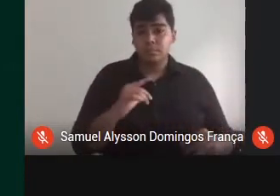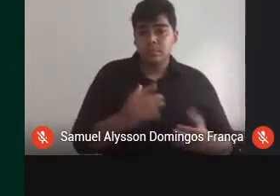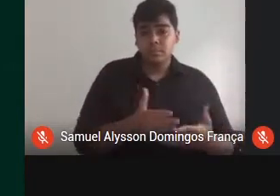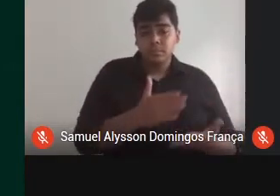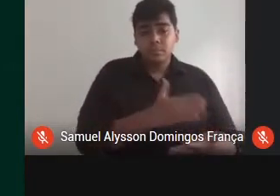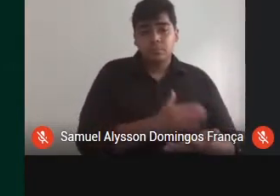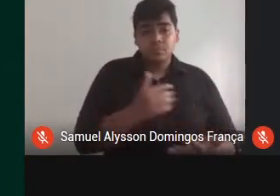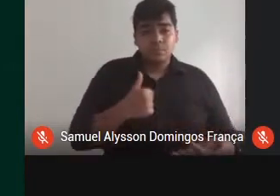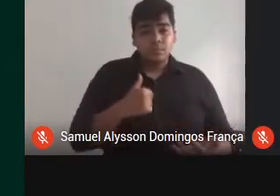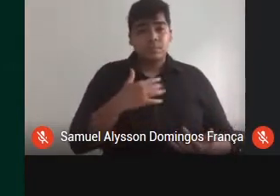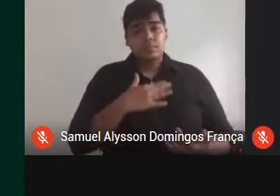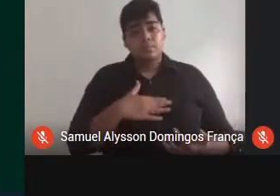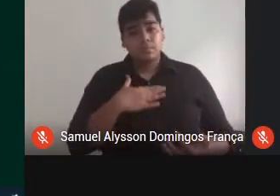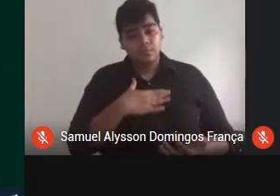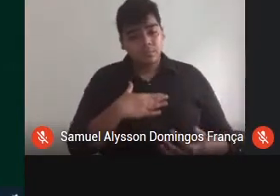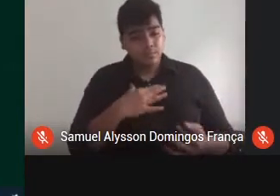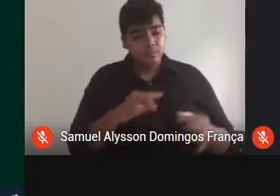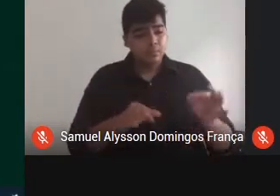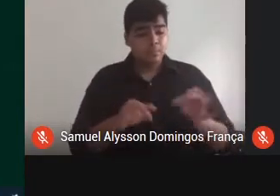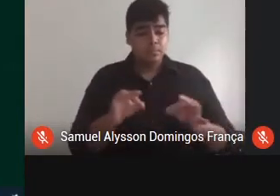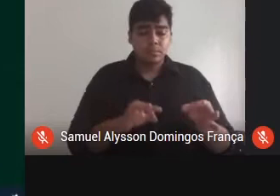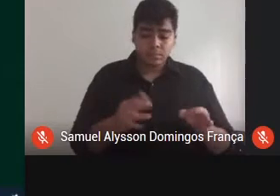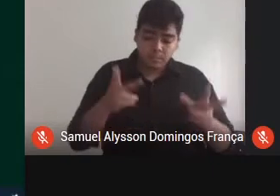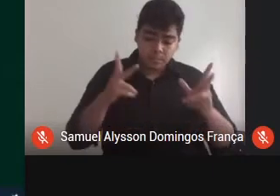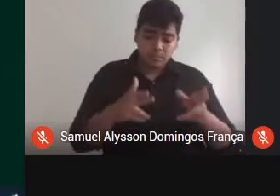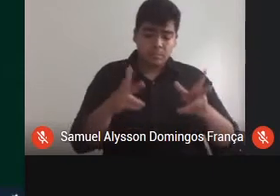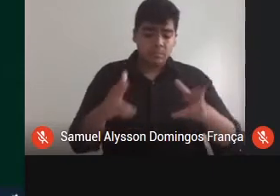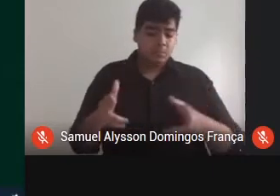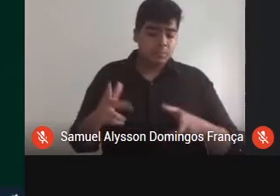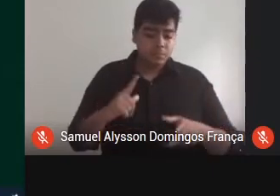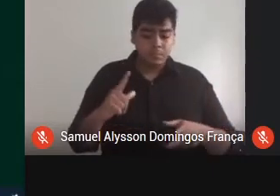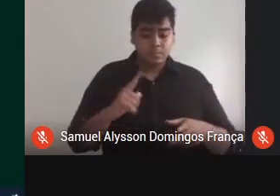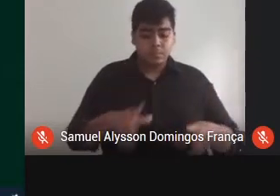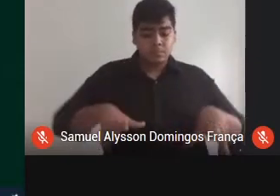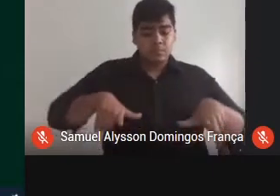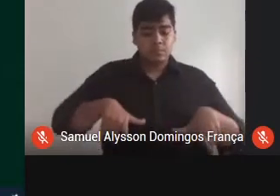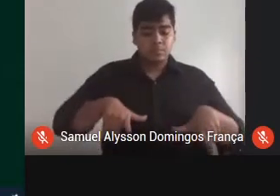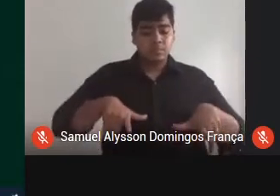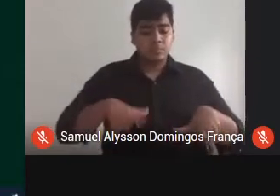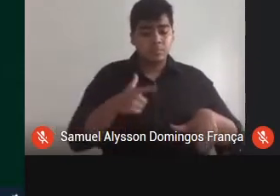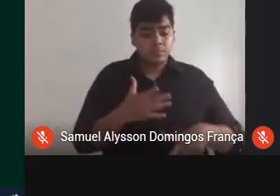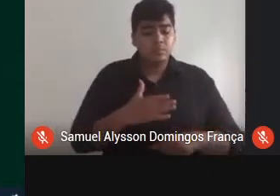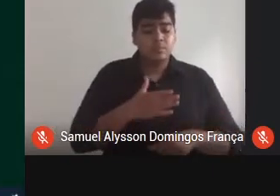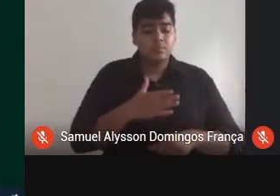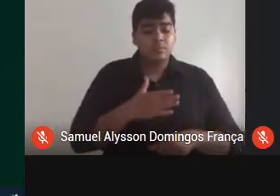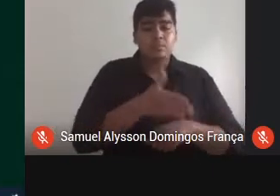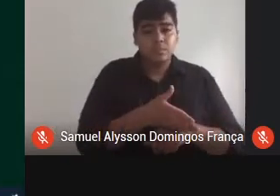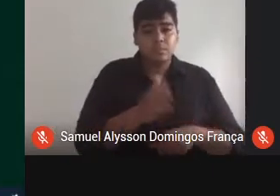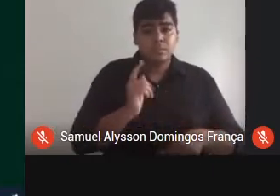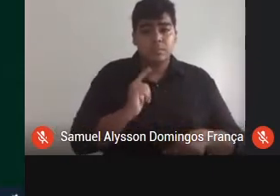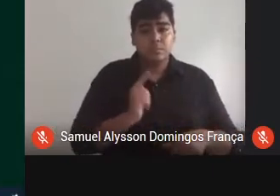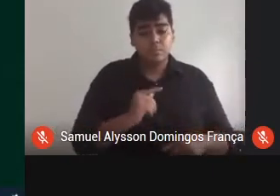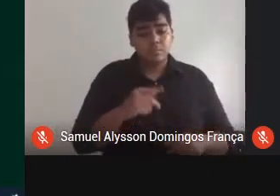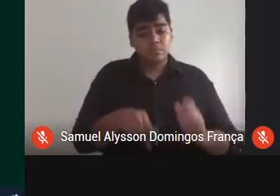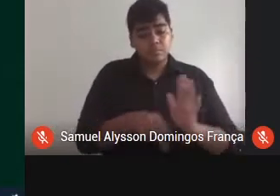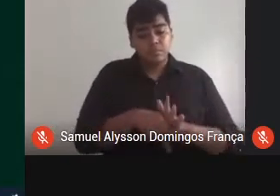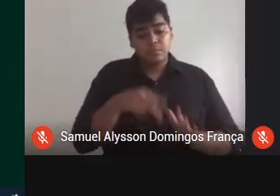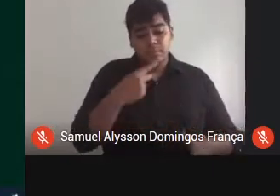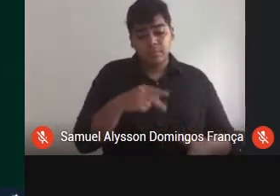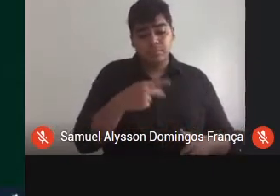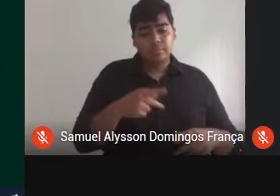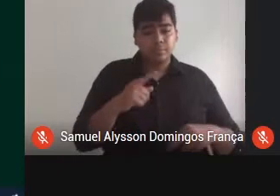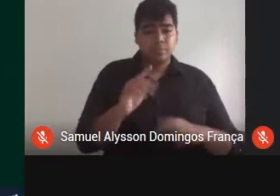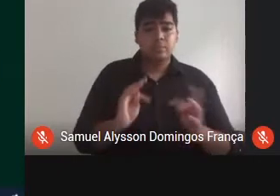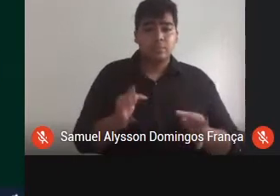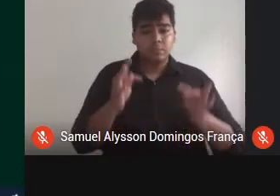exploro o projeto, mostrando cortes, mostrando as plantas, entrando com a própria ferramenta. Então, isso eu acho um recurso